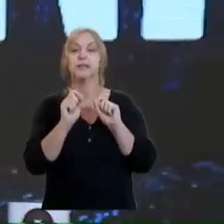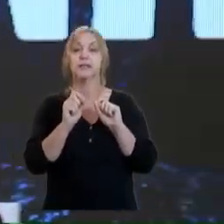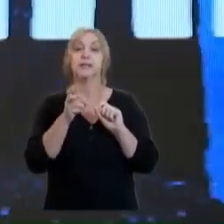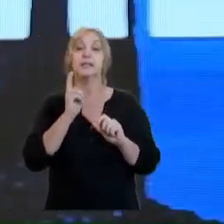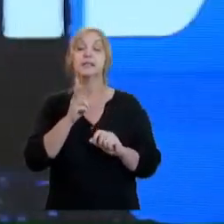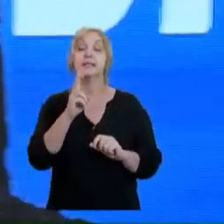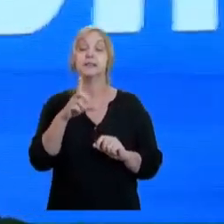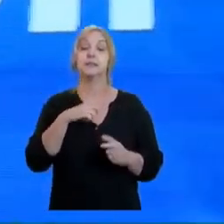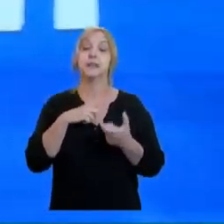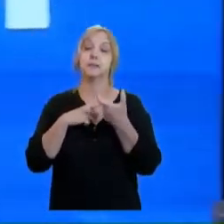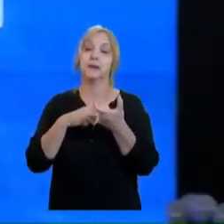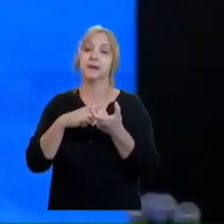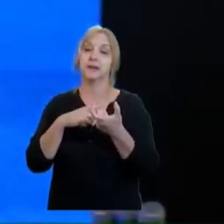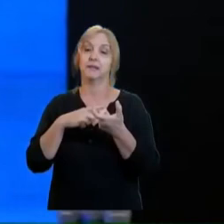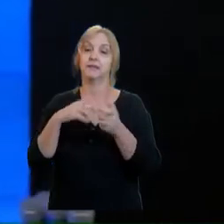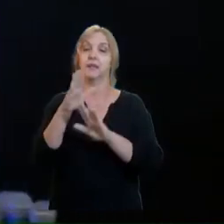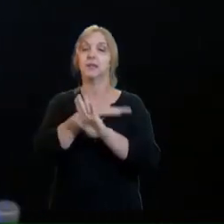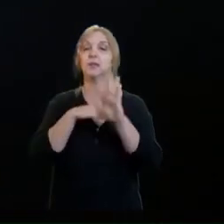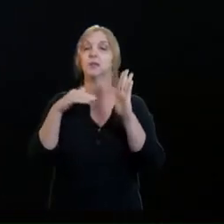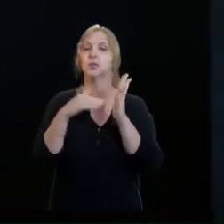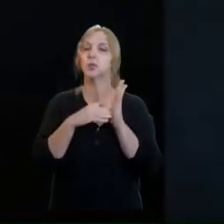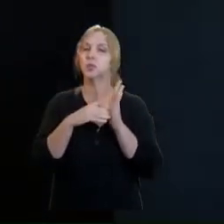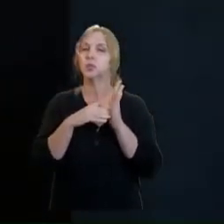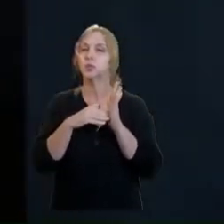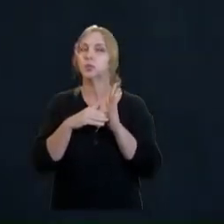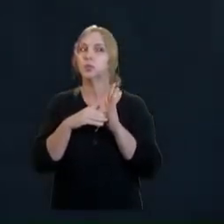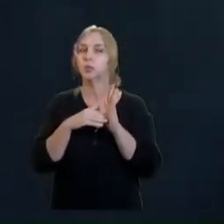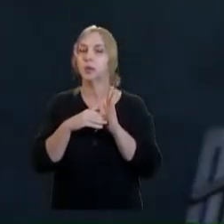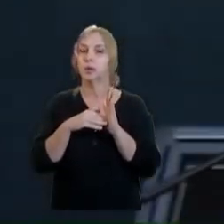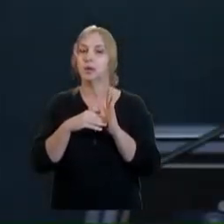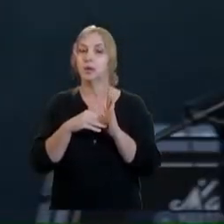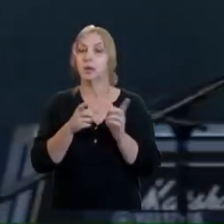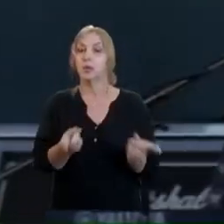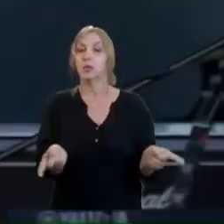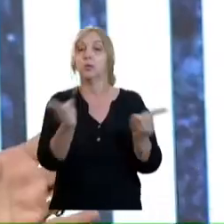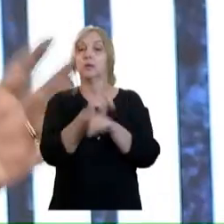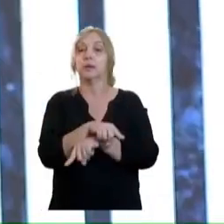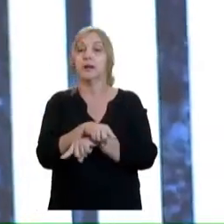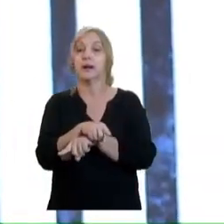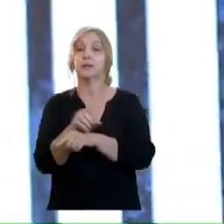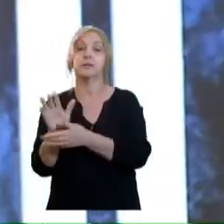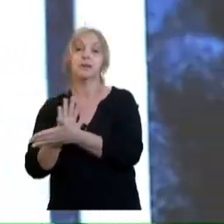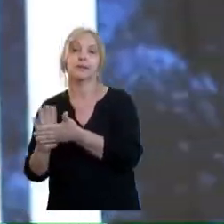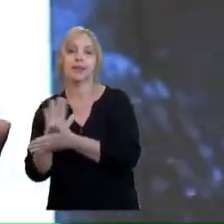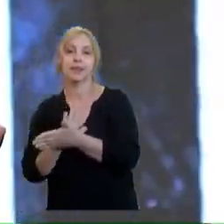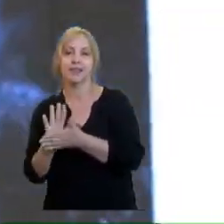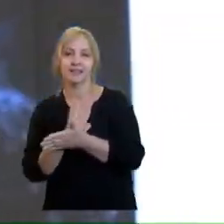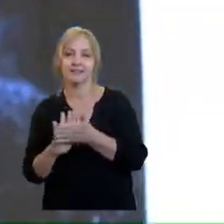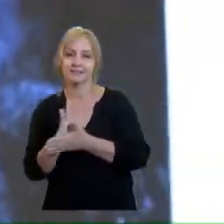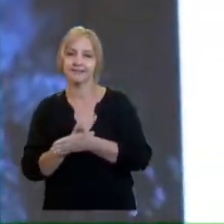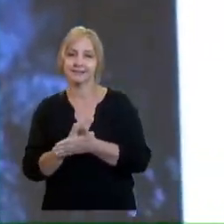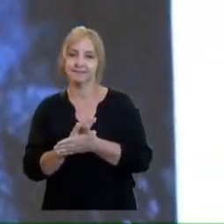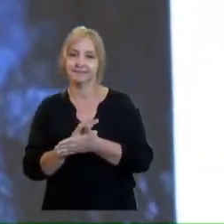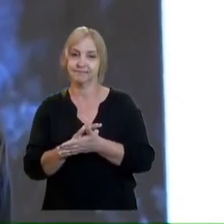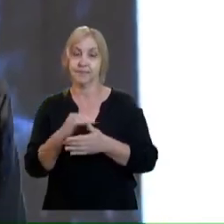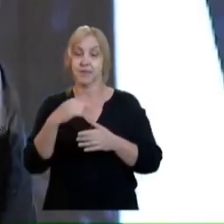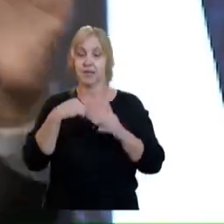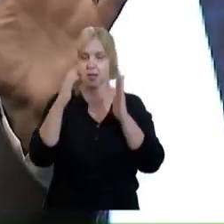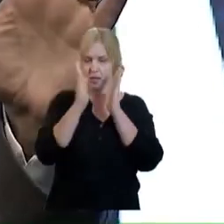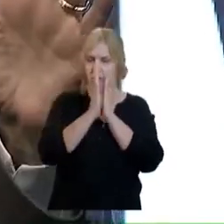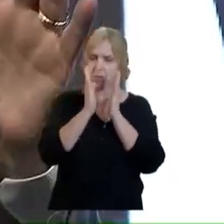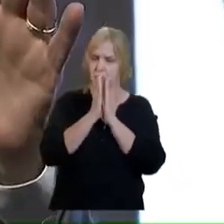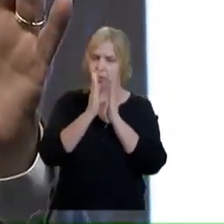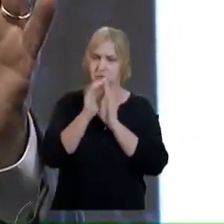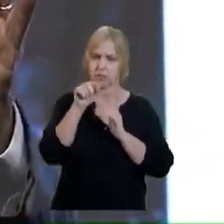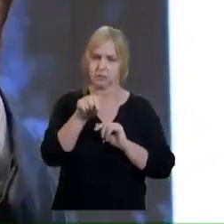que você vai encontrar essa palavra, tudo, tudo. O oposto de tudo é nada. Eu oro para que quando